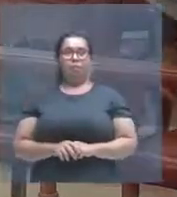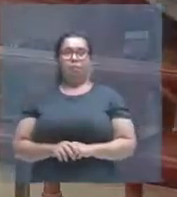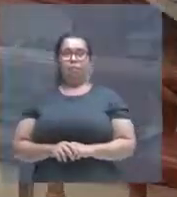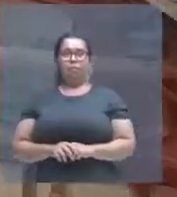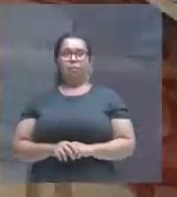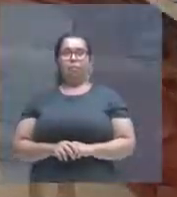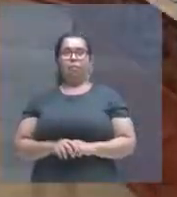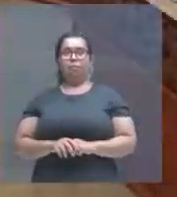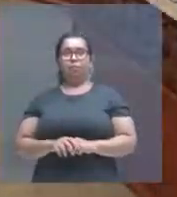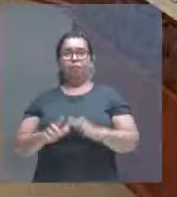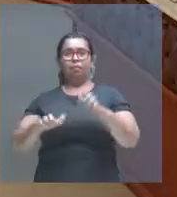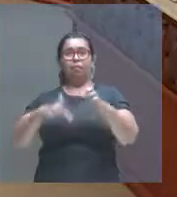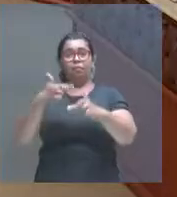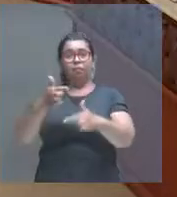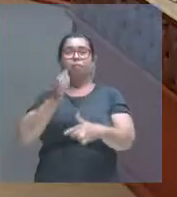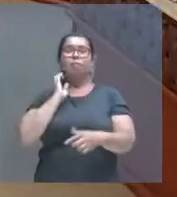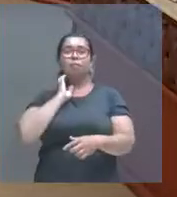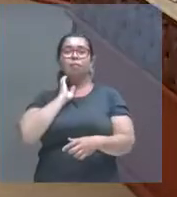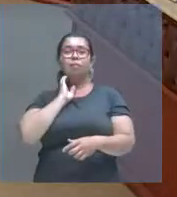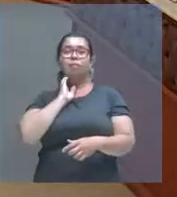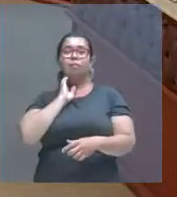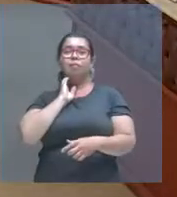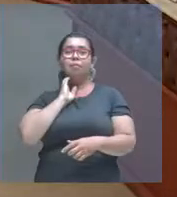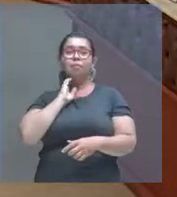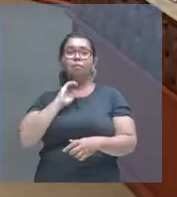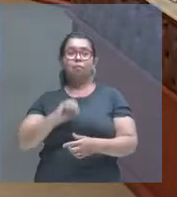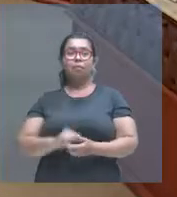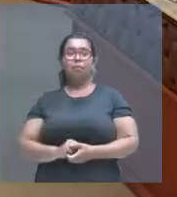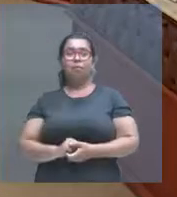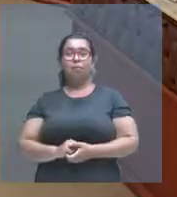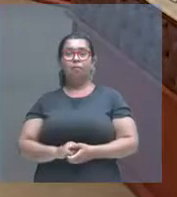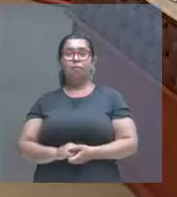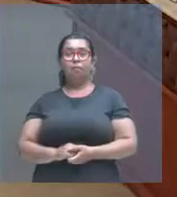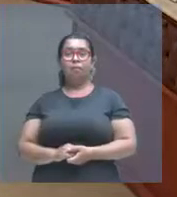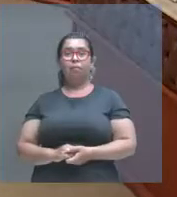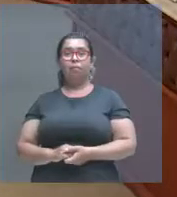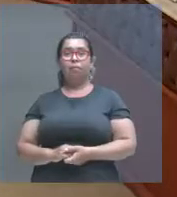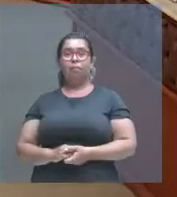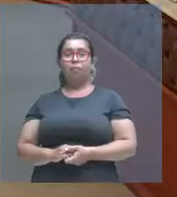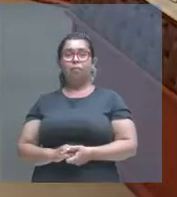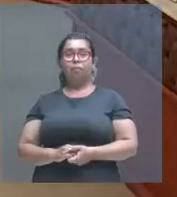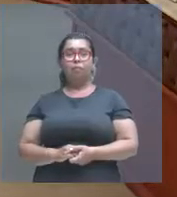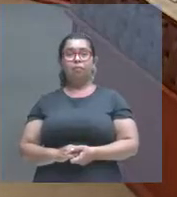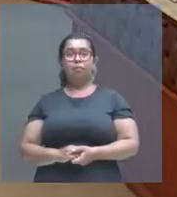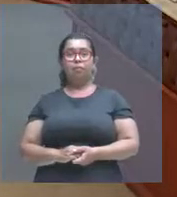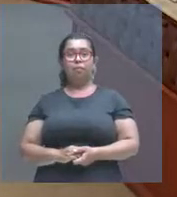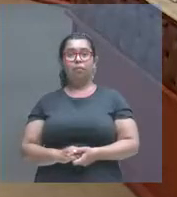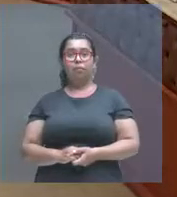Depois do encerramento, não sei se aí você que vai...